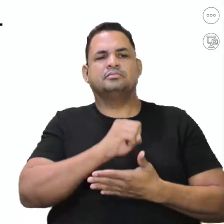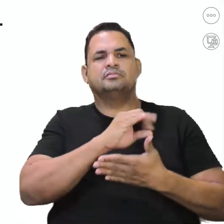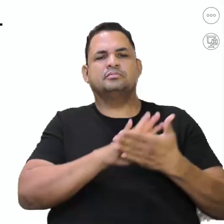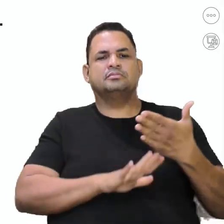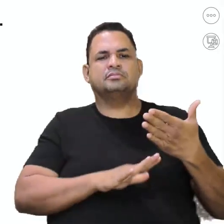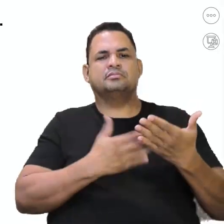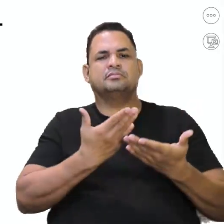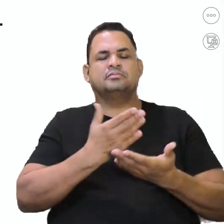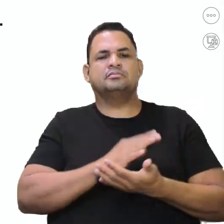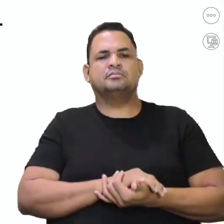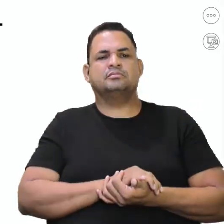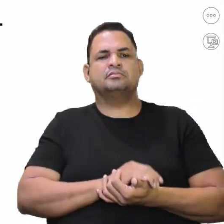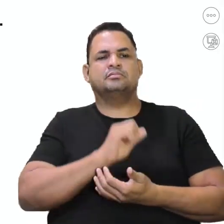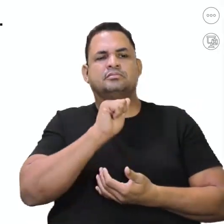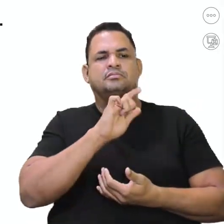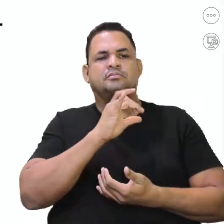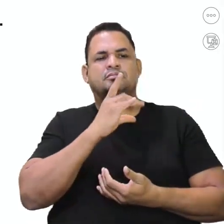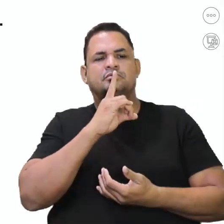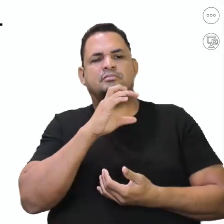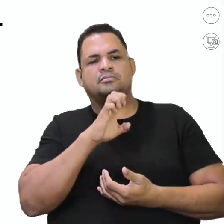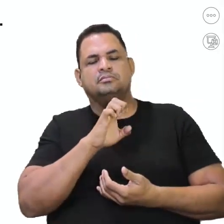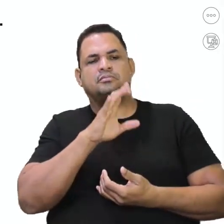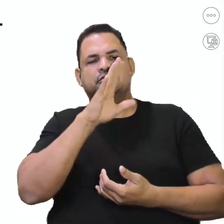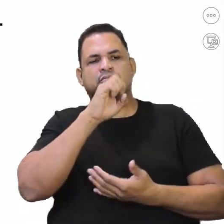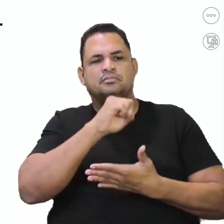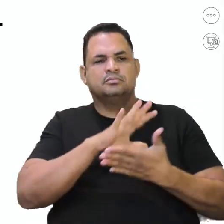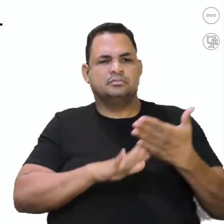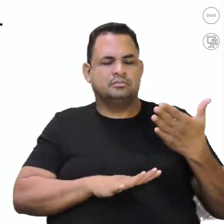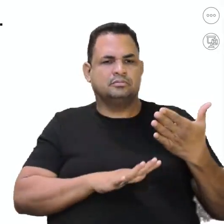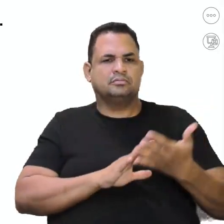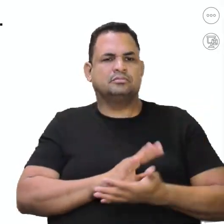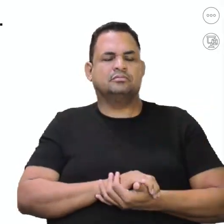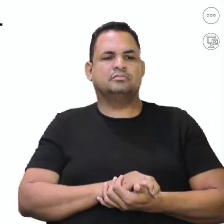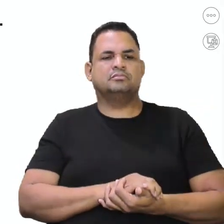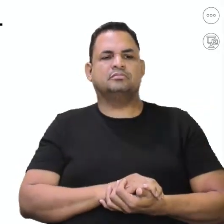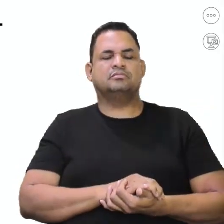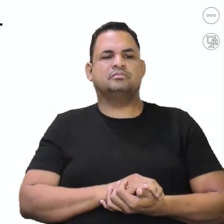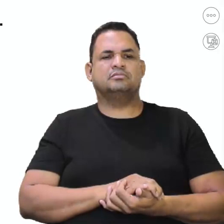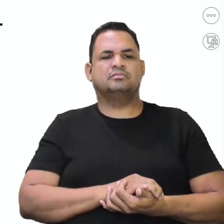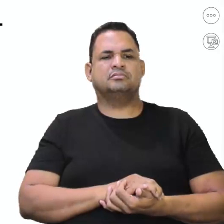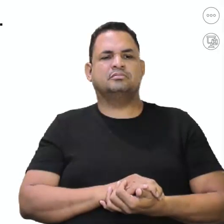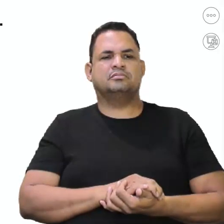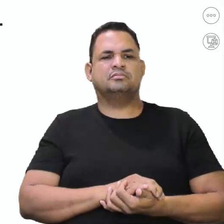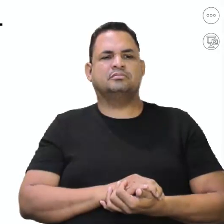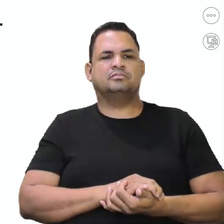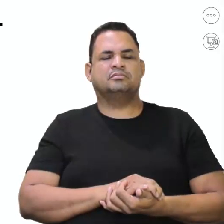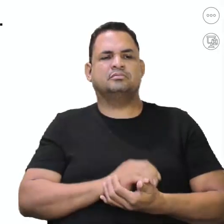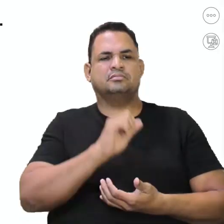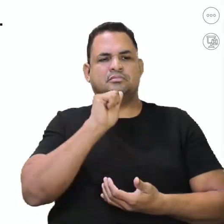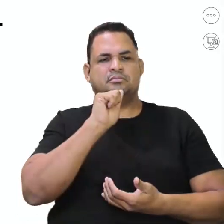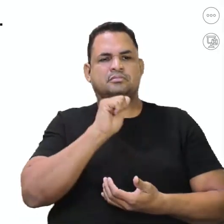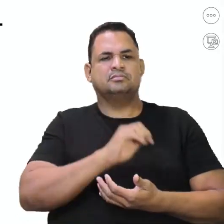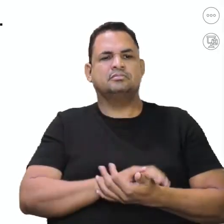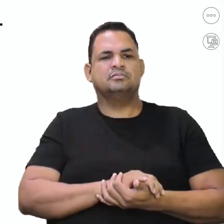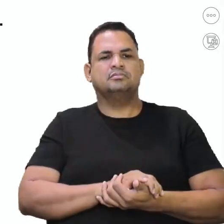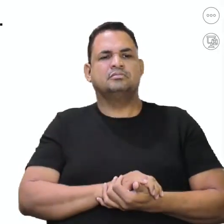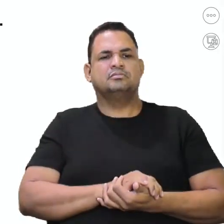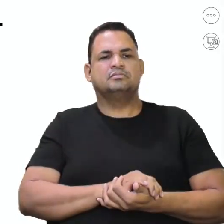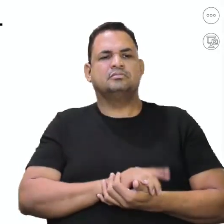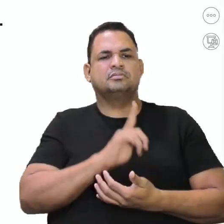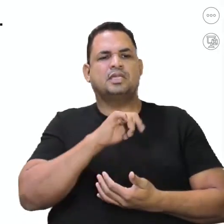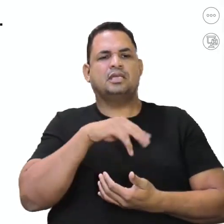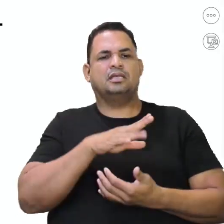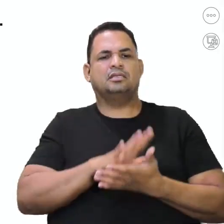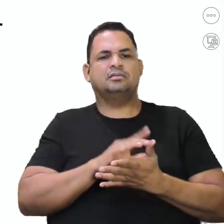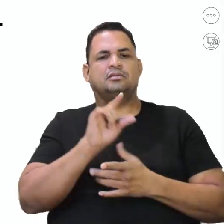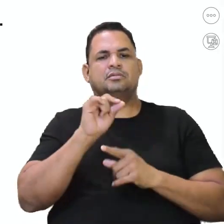alternativas. Naquela hora eu falei A, B, C, D, porque eu esqueci a palavra alternativa, tá? Difícil, teacher. Vamos lá, letra A. Quino é o